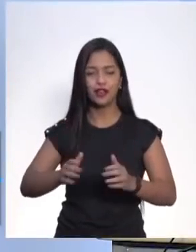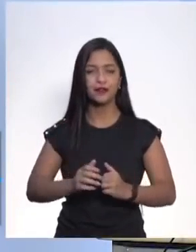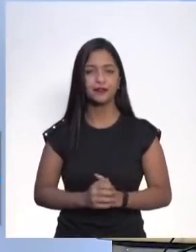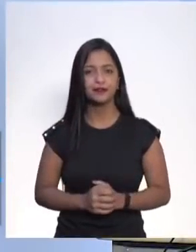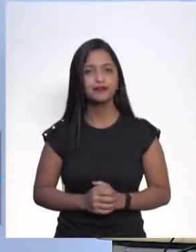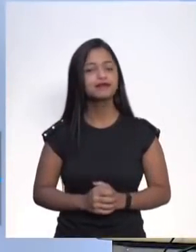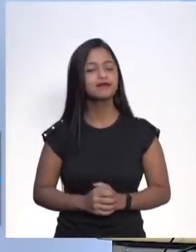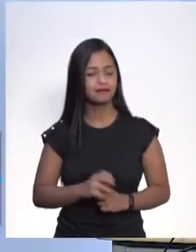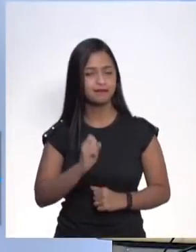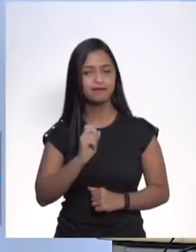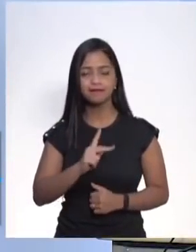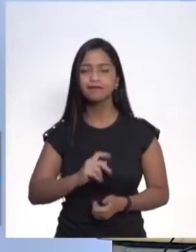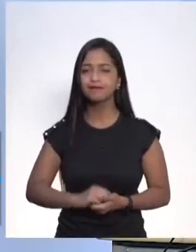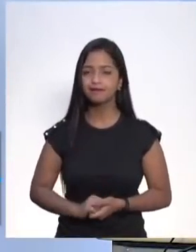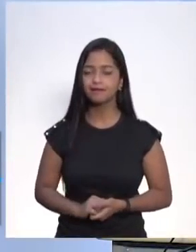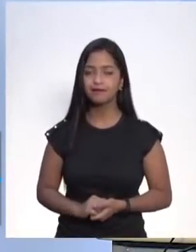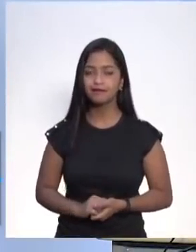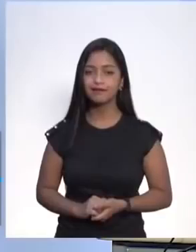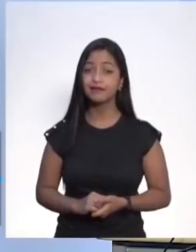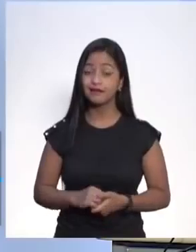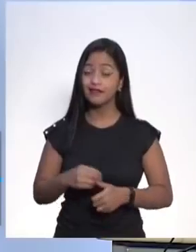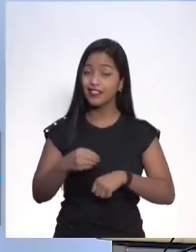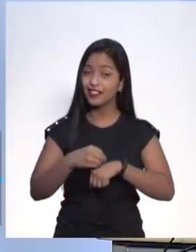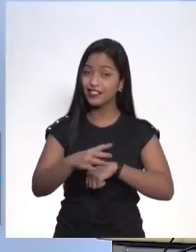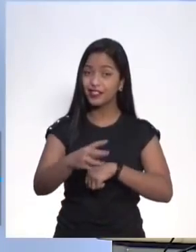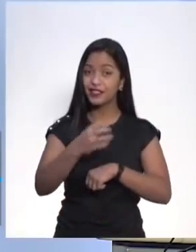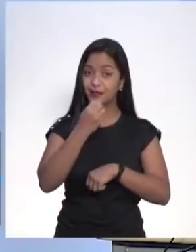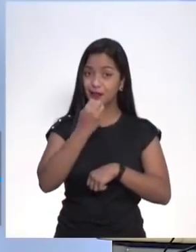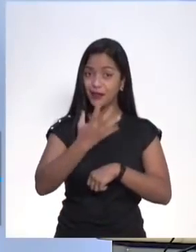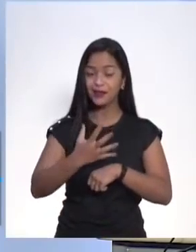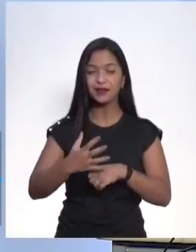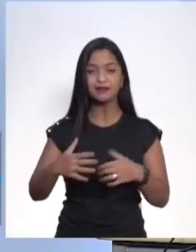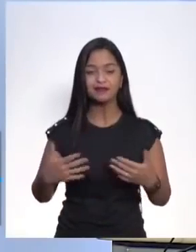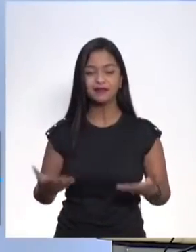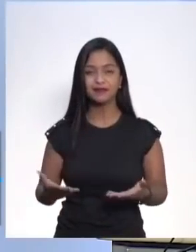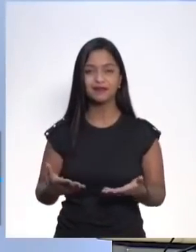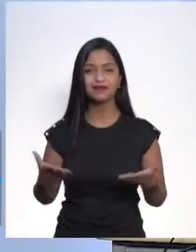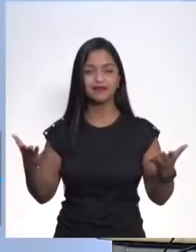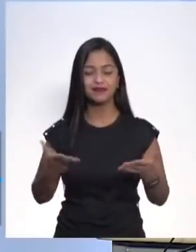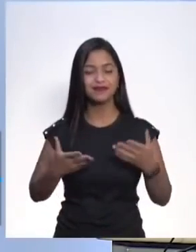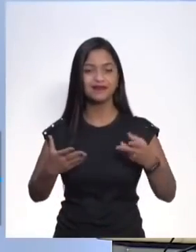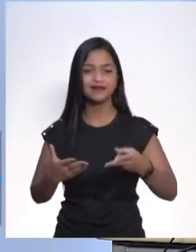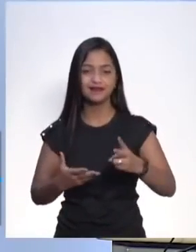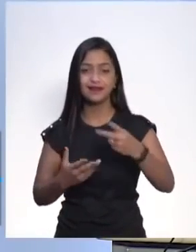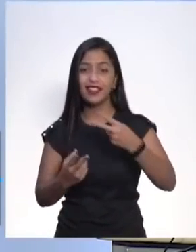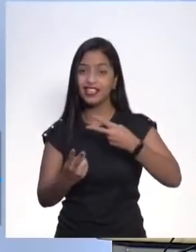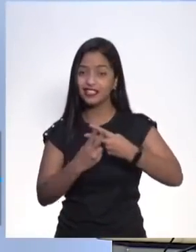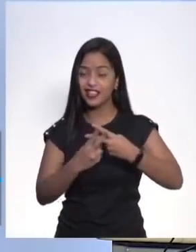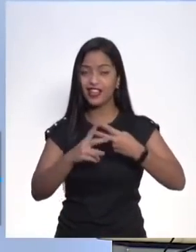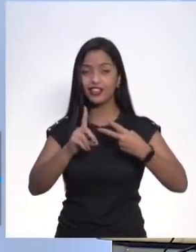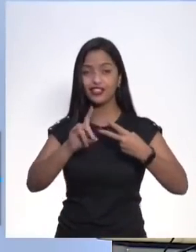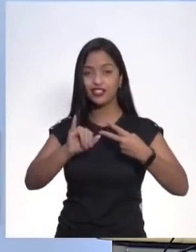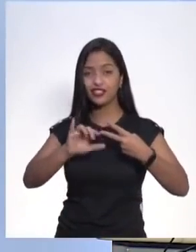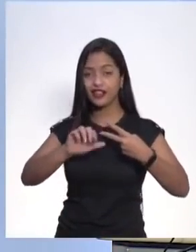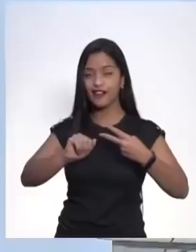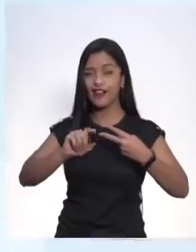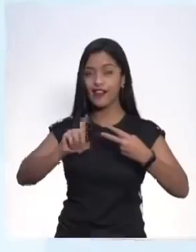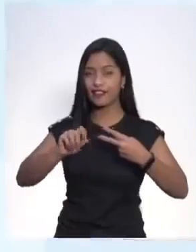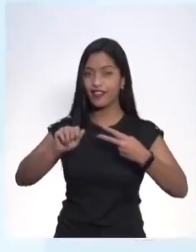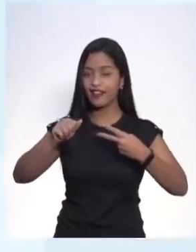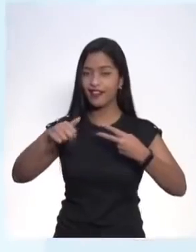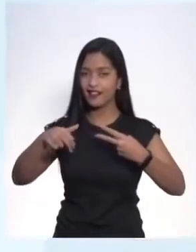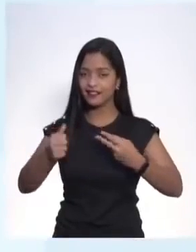já descarto. Com certeza. Então, ó, boa dica aí, Ana. Beleza, então... Segue aí, ó, hashtag dica da Ana. Então, vamos aí,